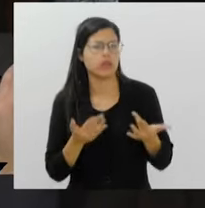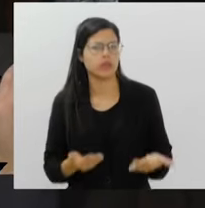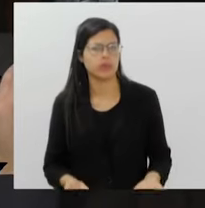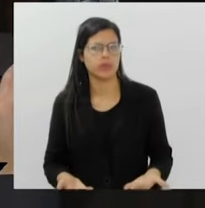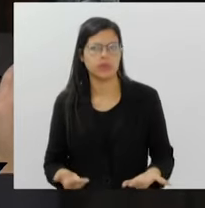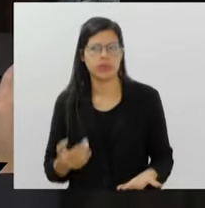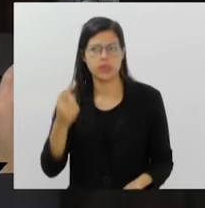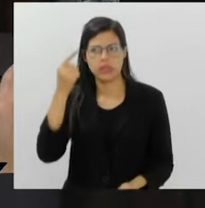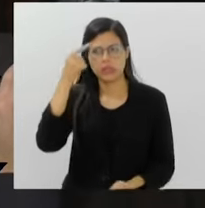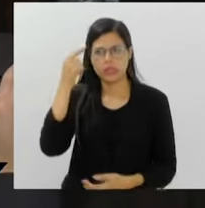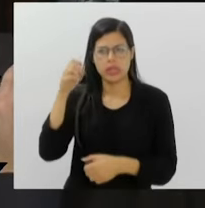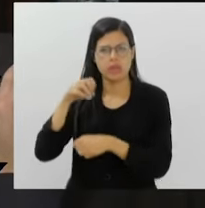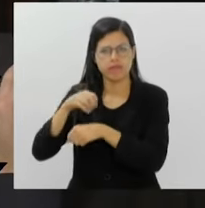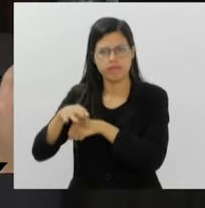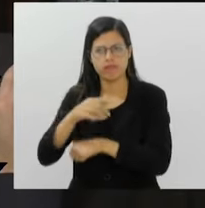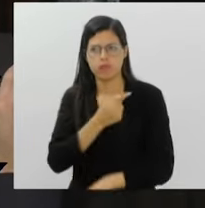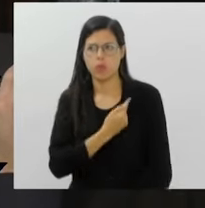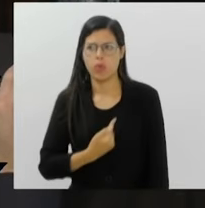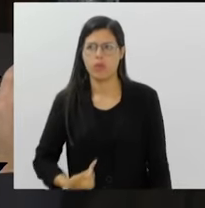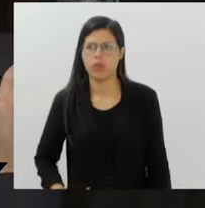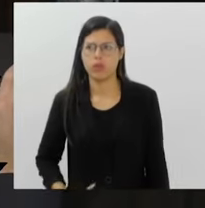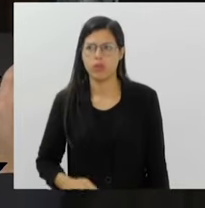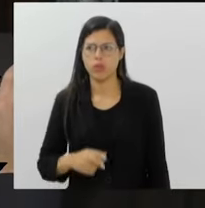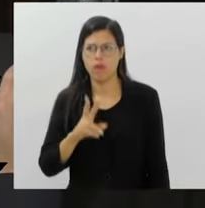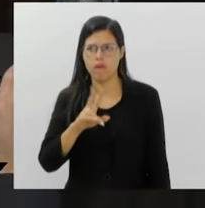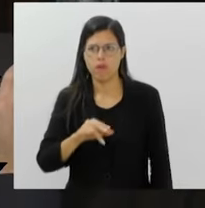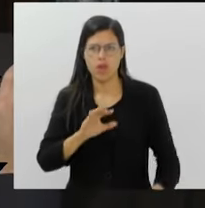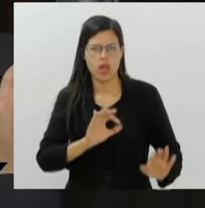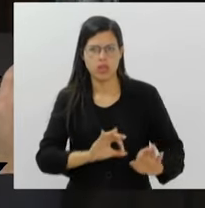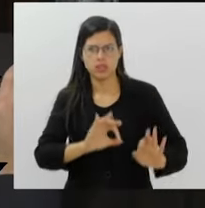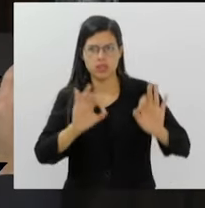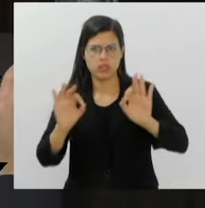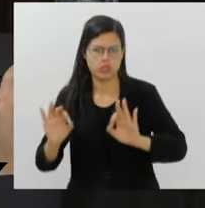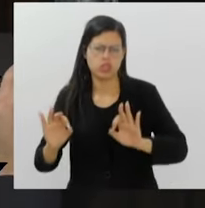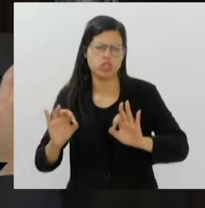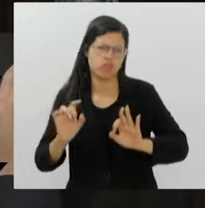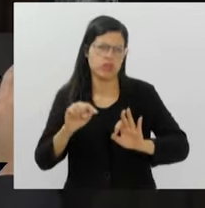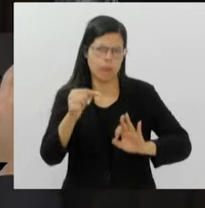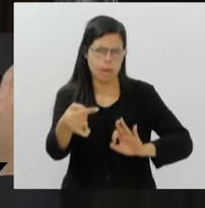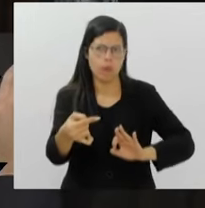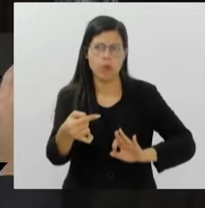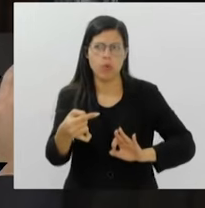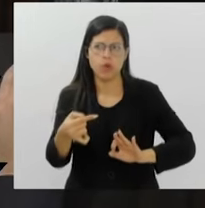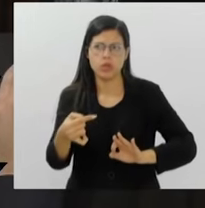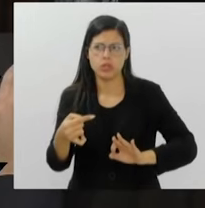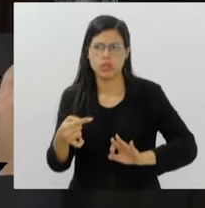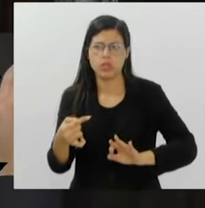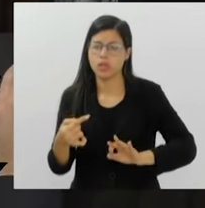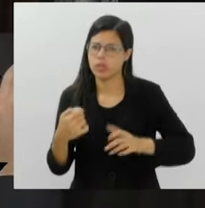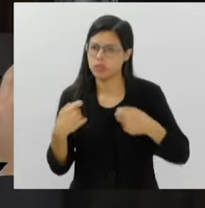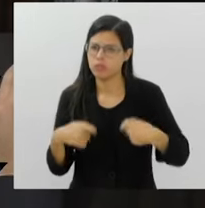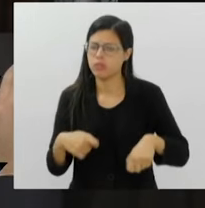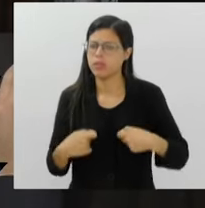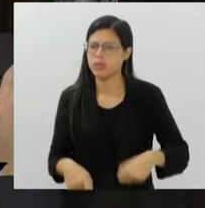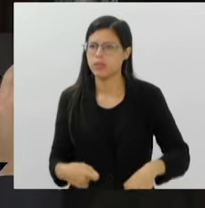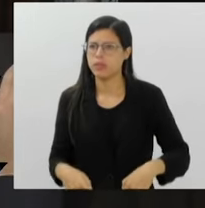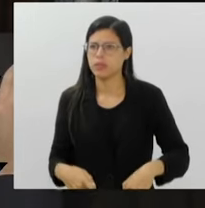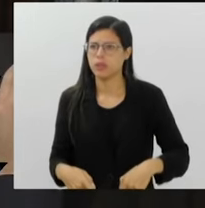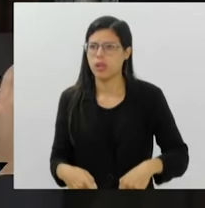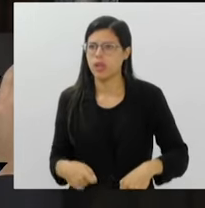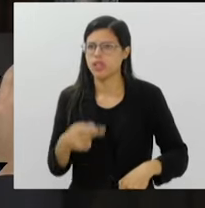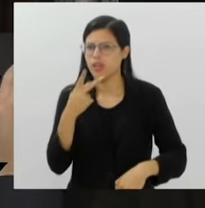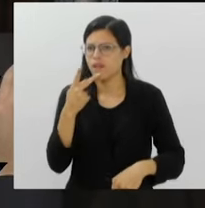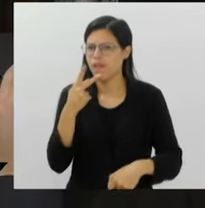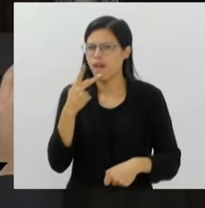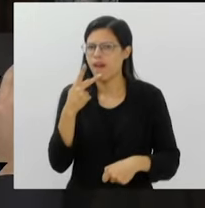ideia, provavelmente o governador vai assistir daqui a pouco, era uma coisa que a gente ia falar interna, mas está tão gritante que eu acho que não tem por que falar interno,